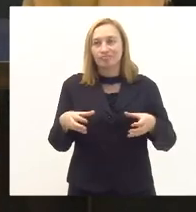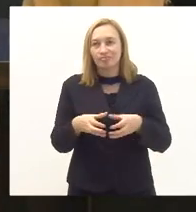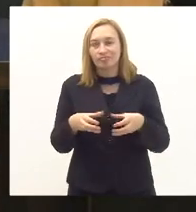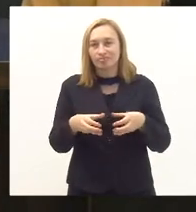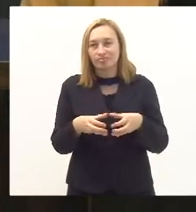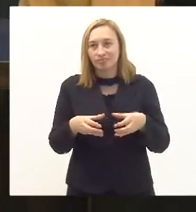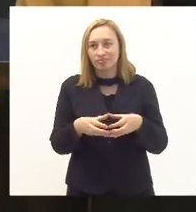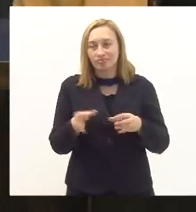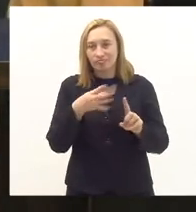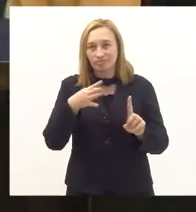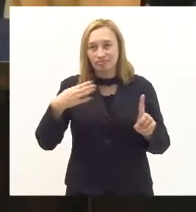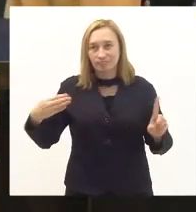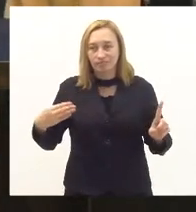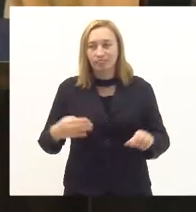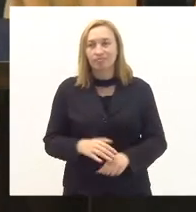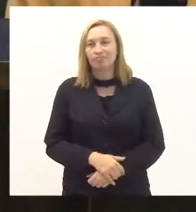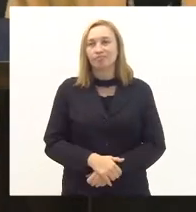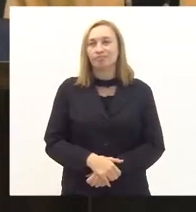comunidade